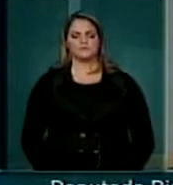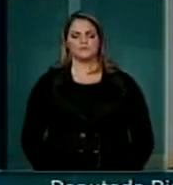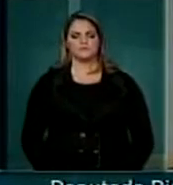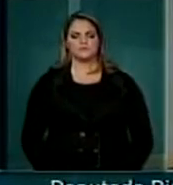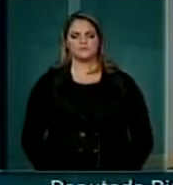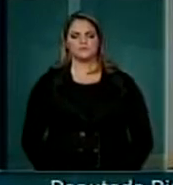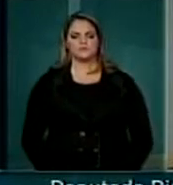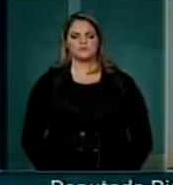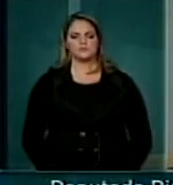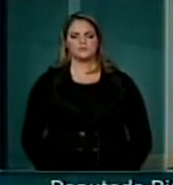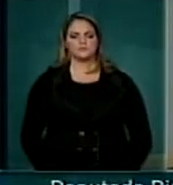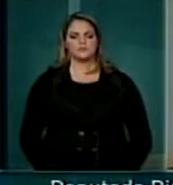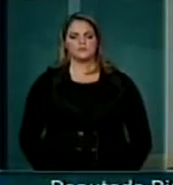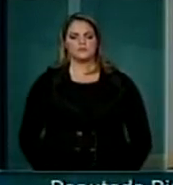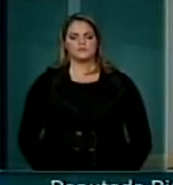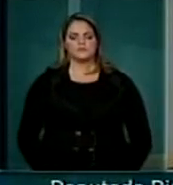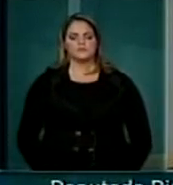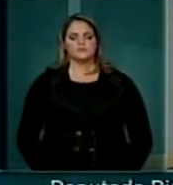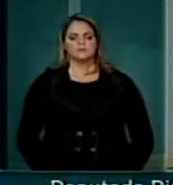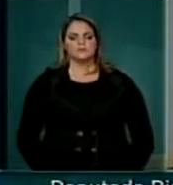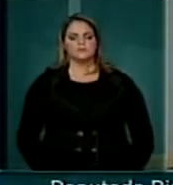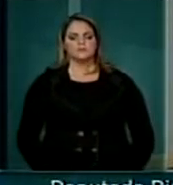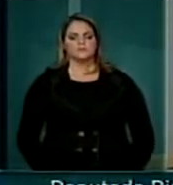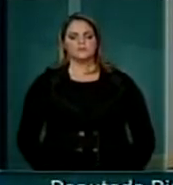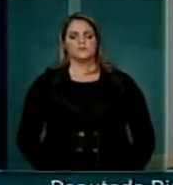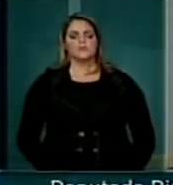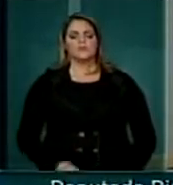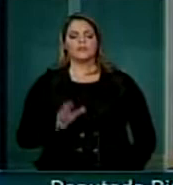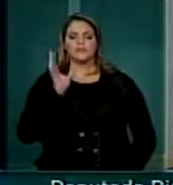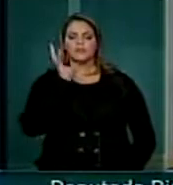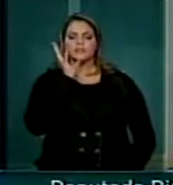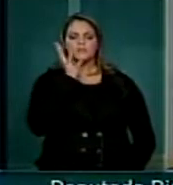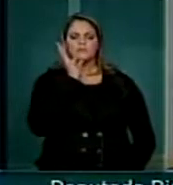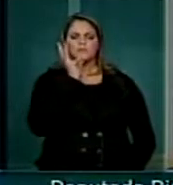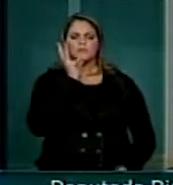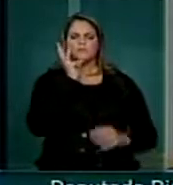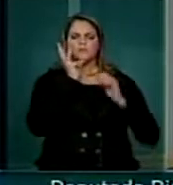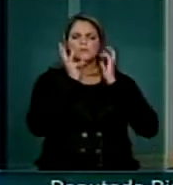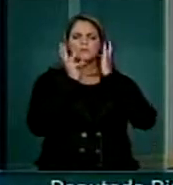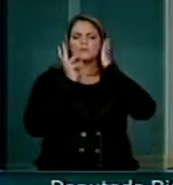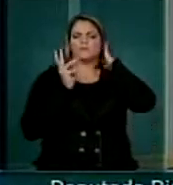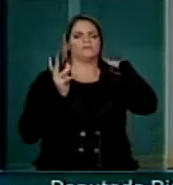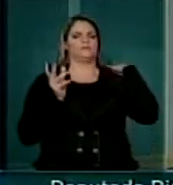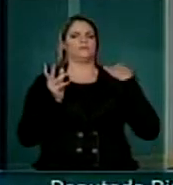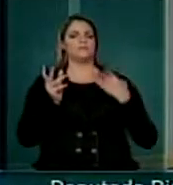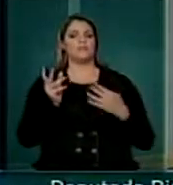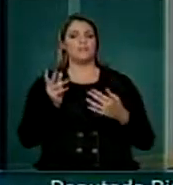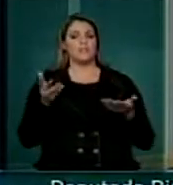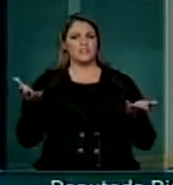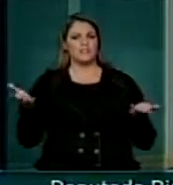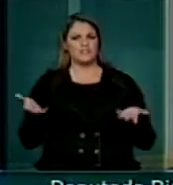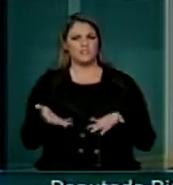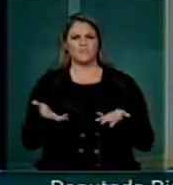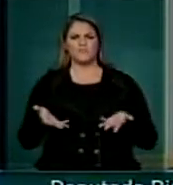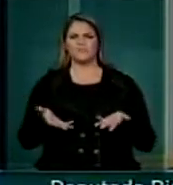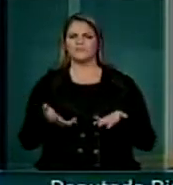deputado. Concluindo, senhor presidente. Demoramos muito para criar e não é digno que hoje